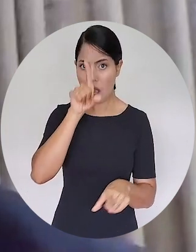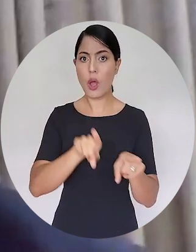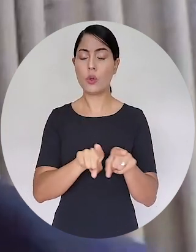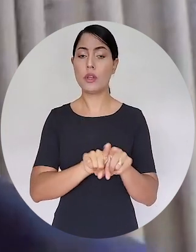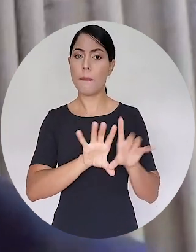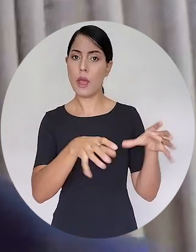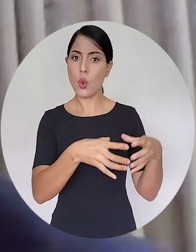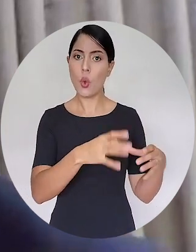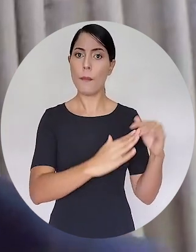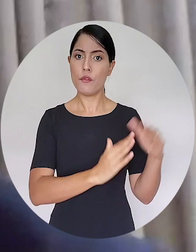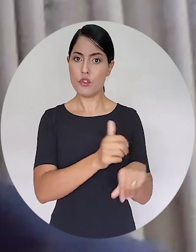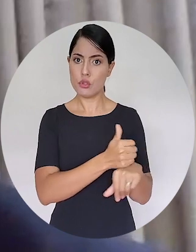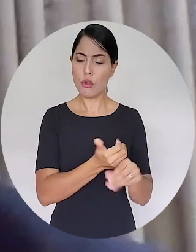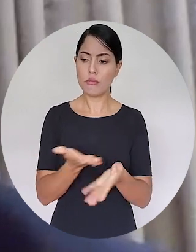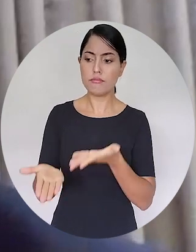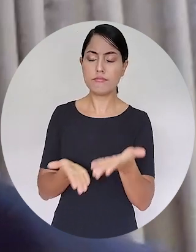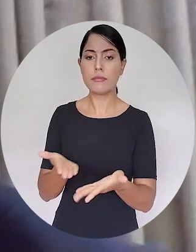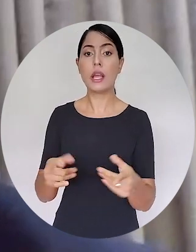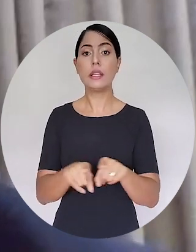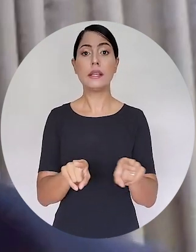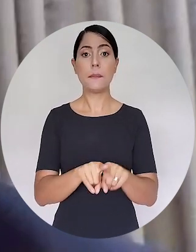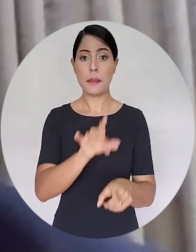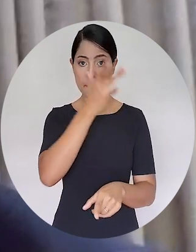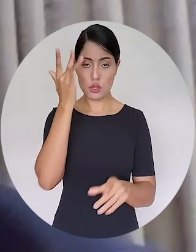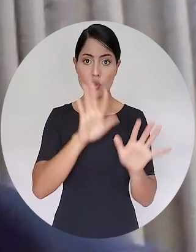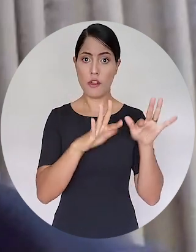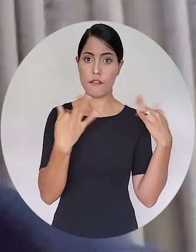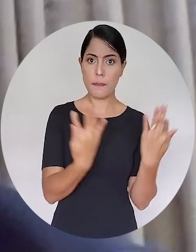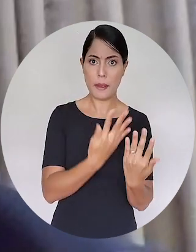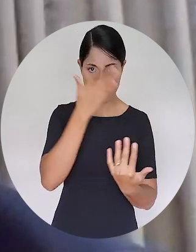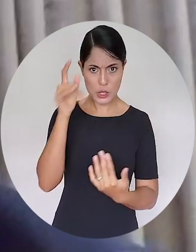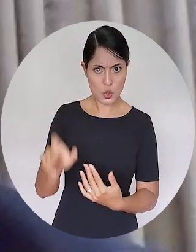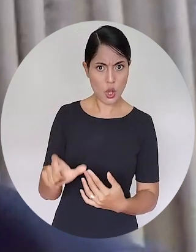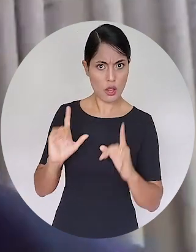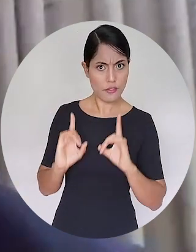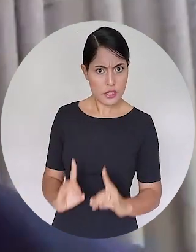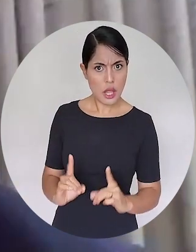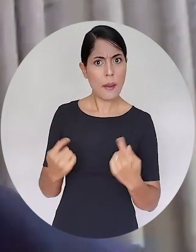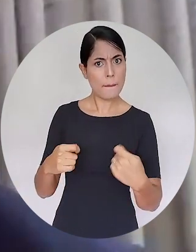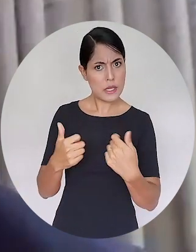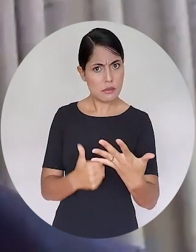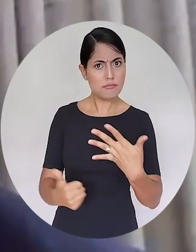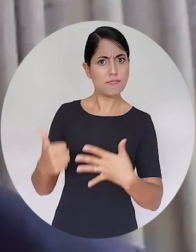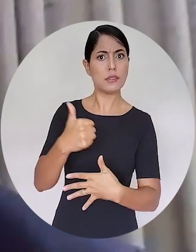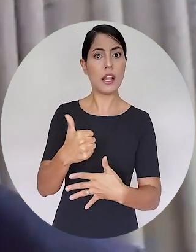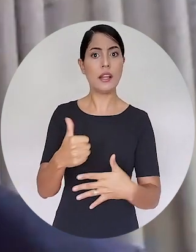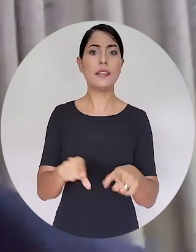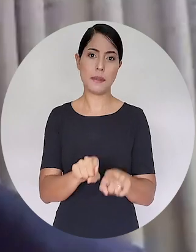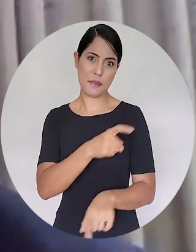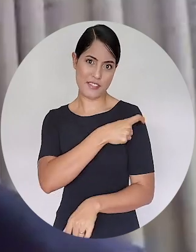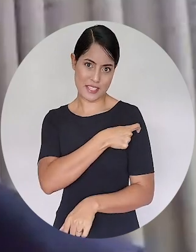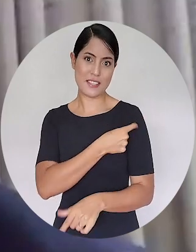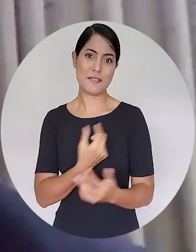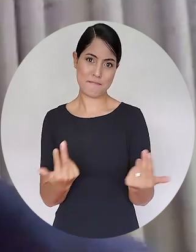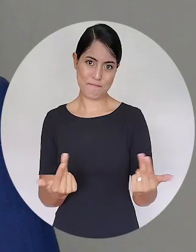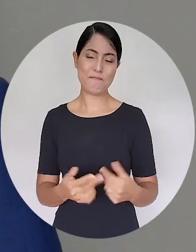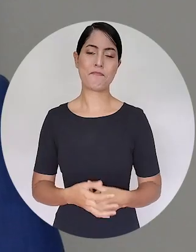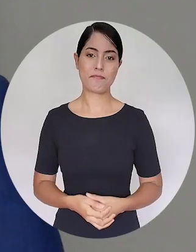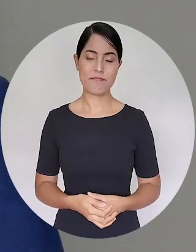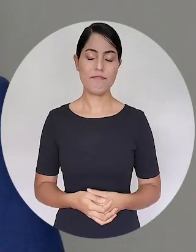dos cuidadores, dos seus familiares, quando internadas as pessoas com deficiência, e agora também a prioridade na